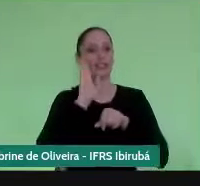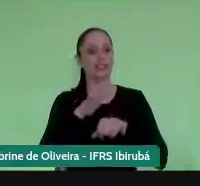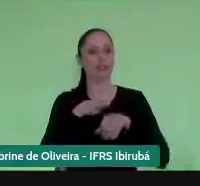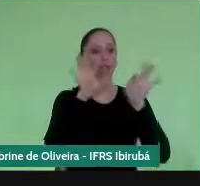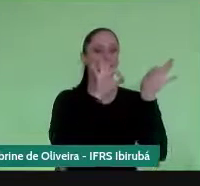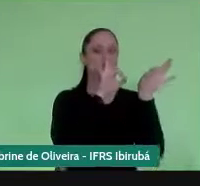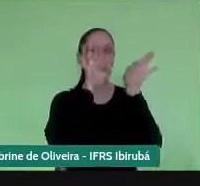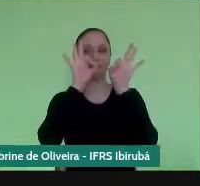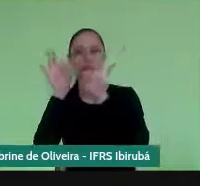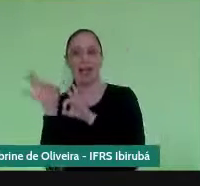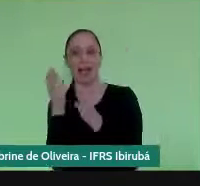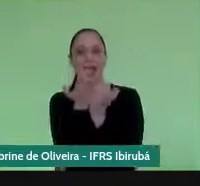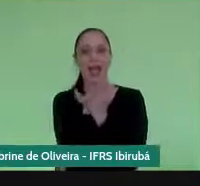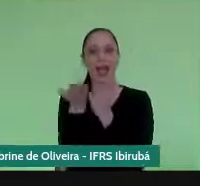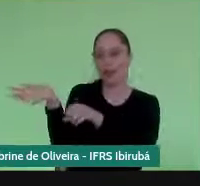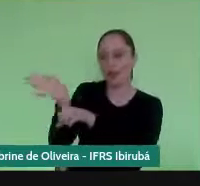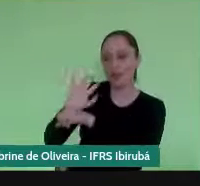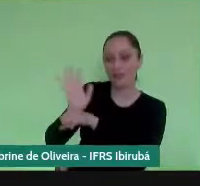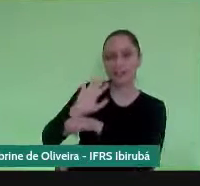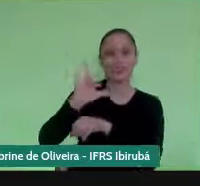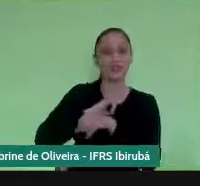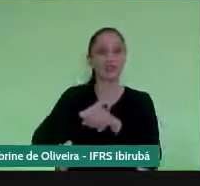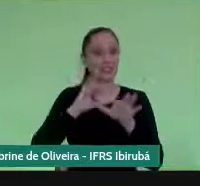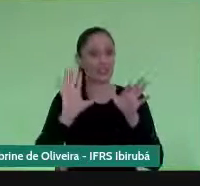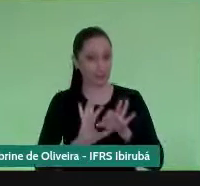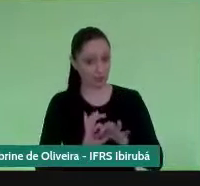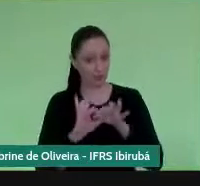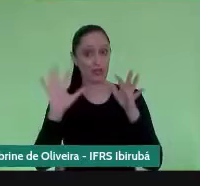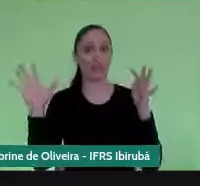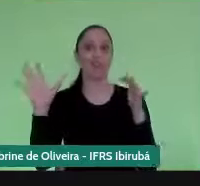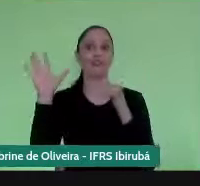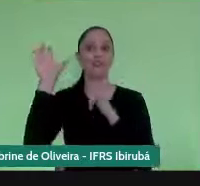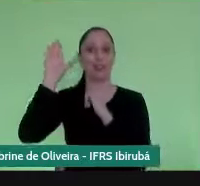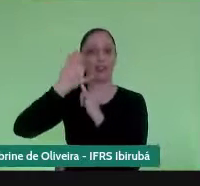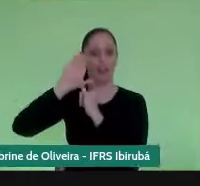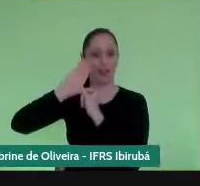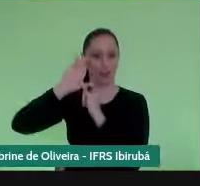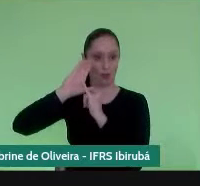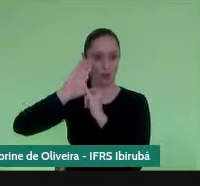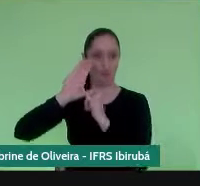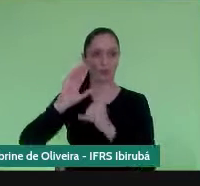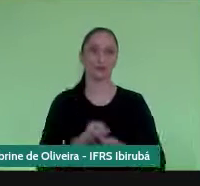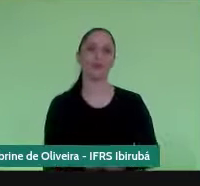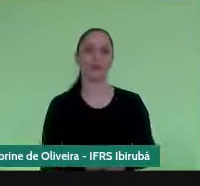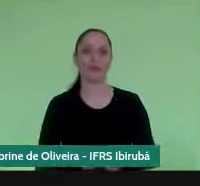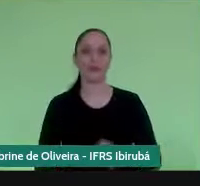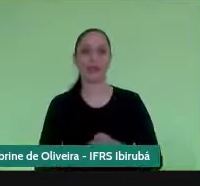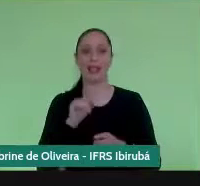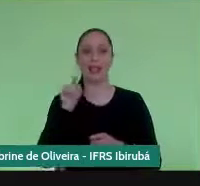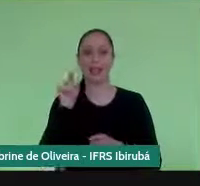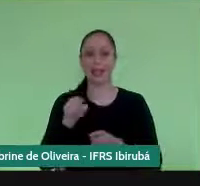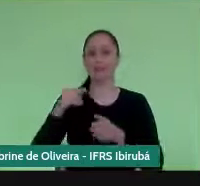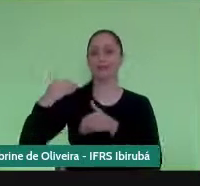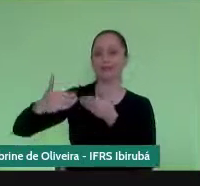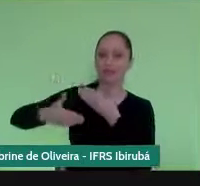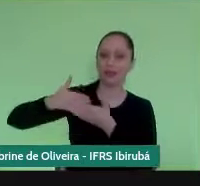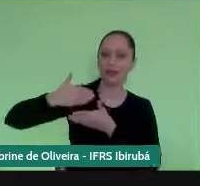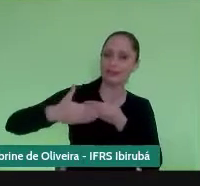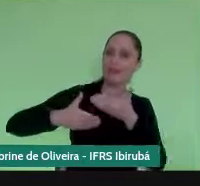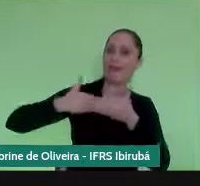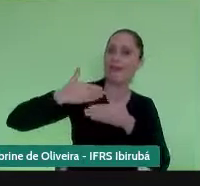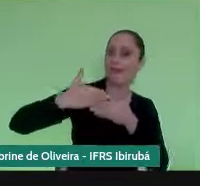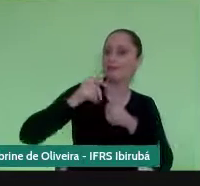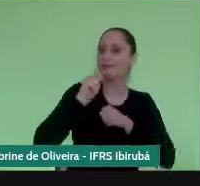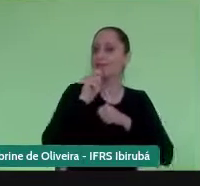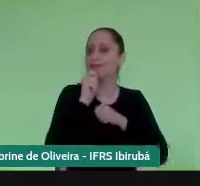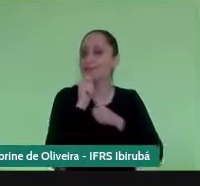canal, na organização das aulas dele para as atividades não presenciais. É um processo que ainda está em construção, nós tivemos